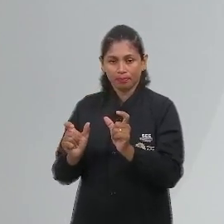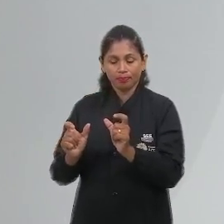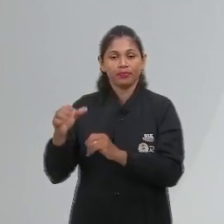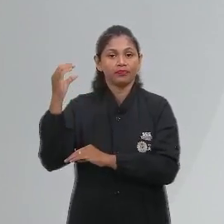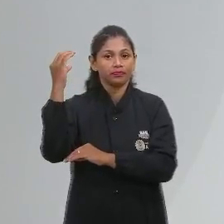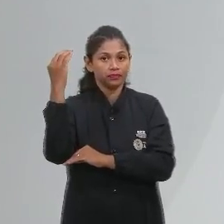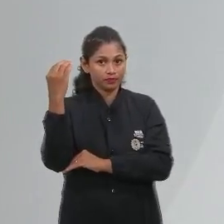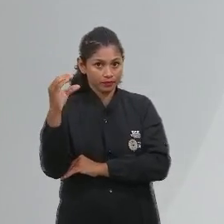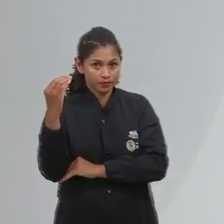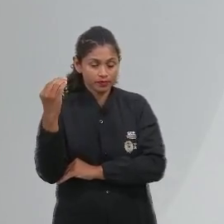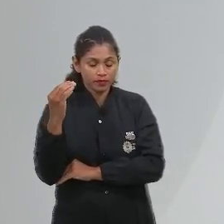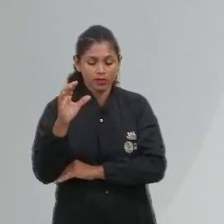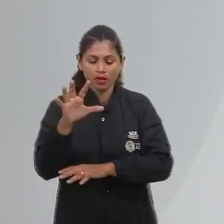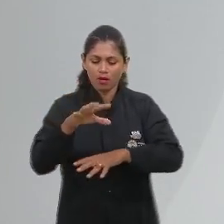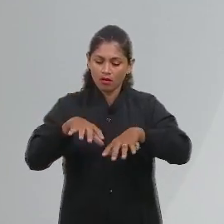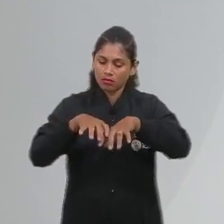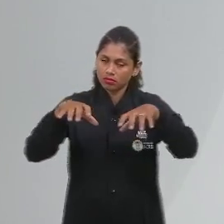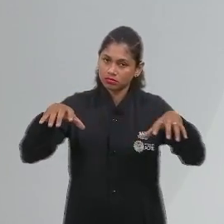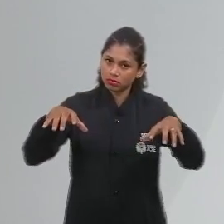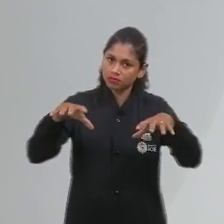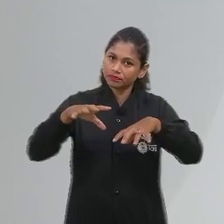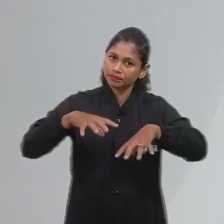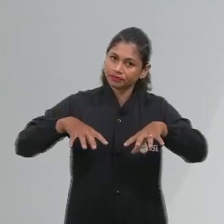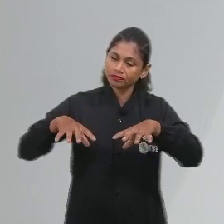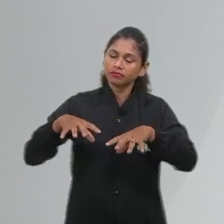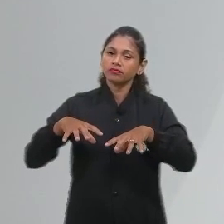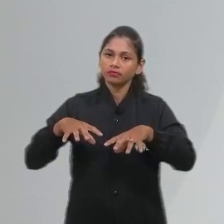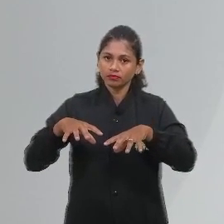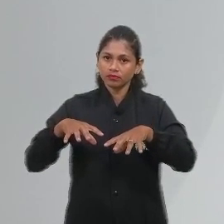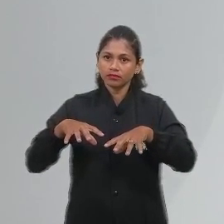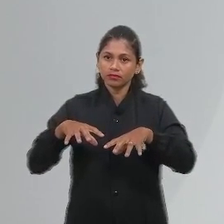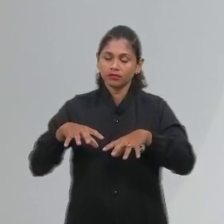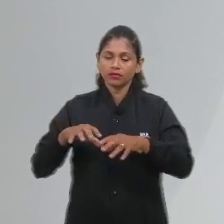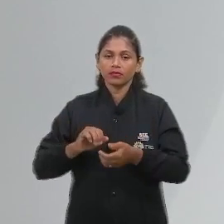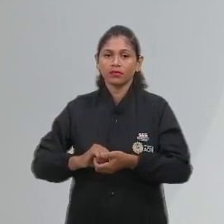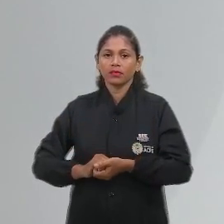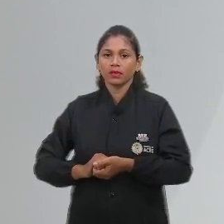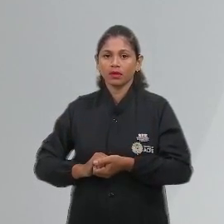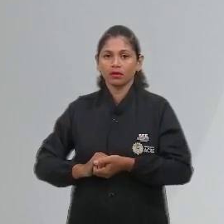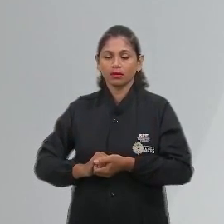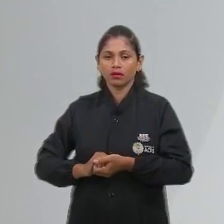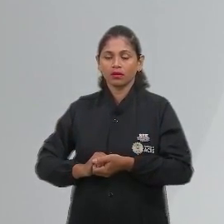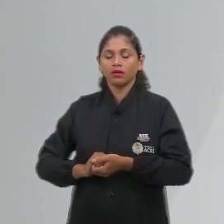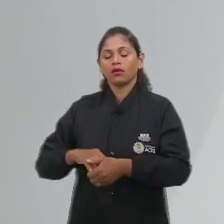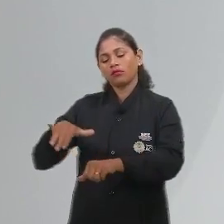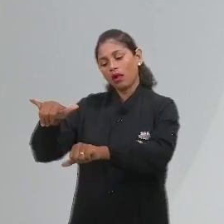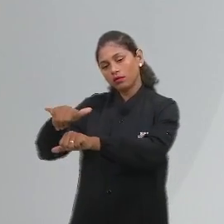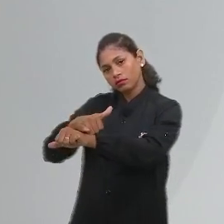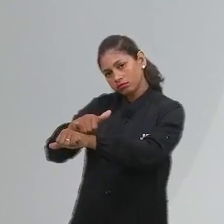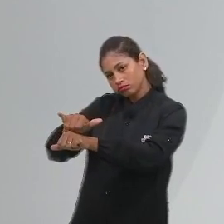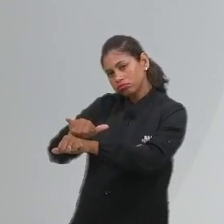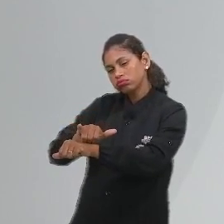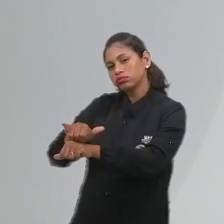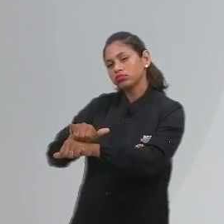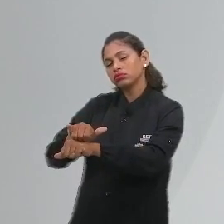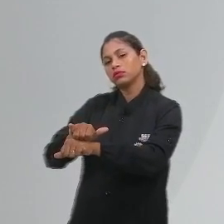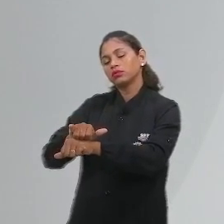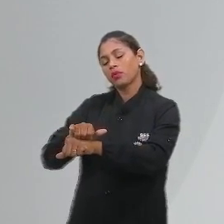as áreas do conhecimento, elas acabam se servindo, digamos assim, das suas estratégias, dos